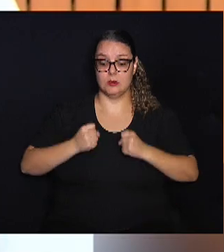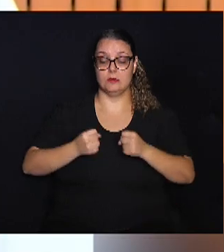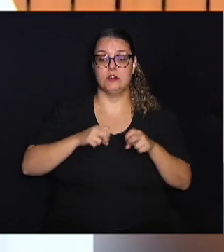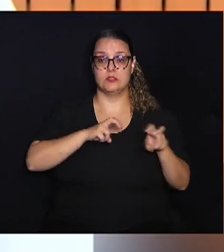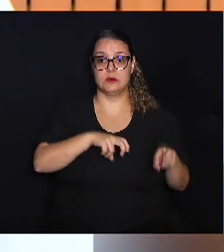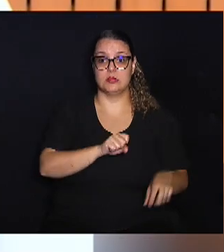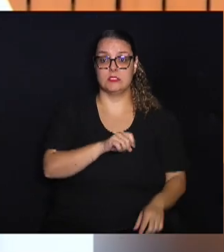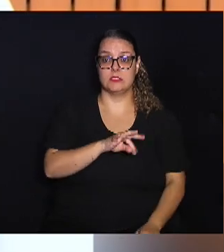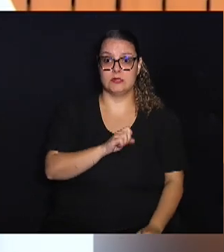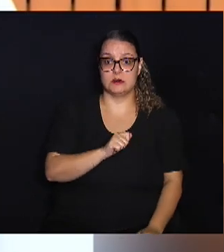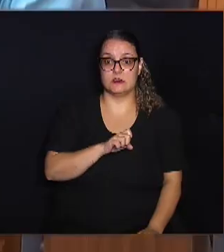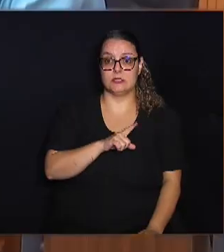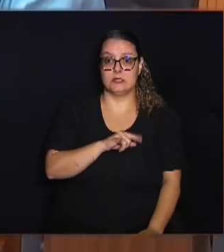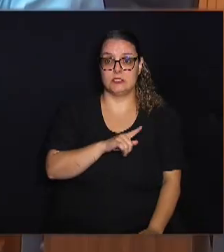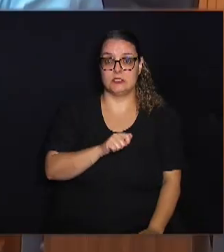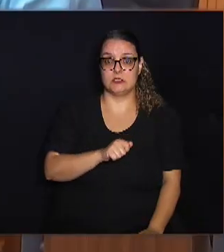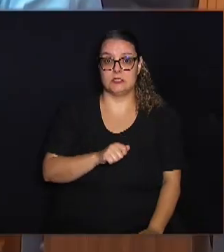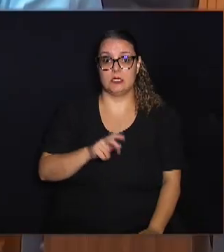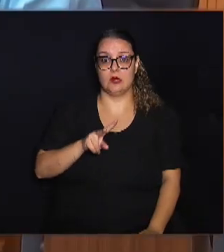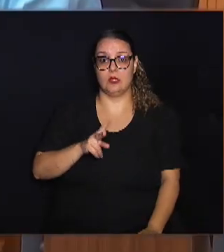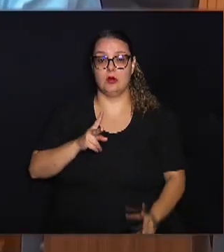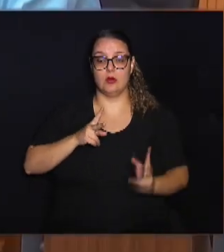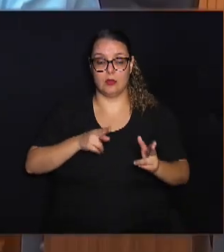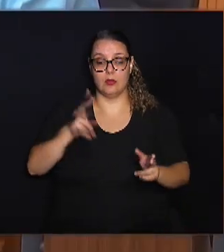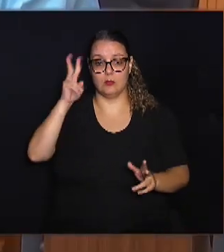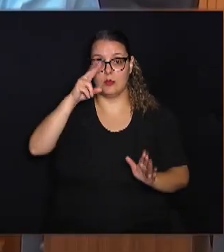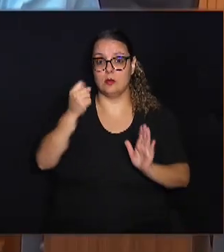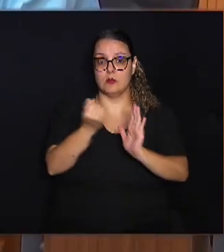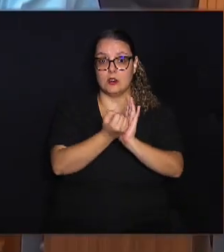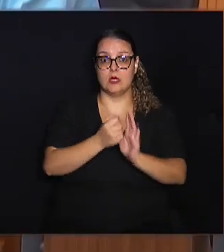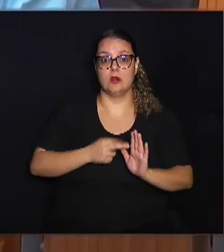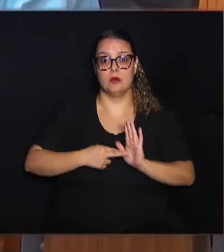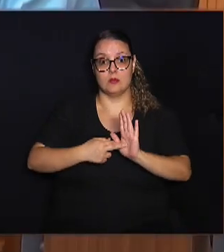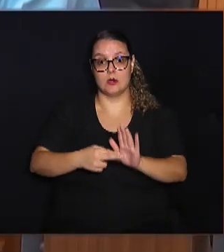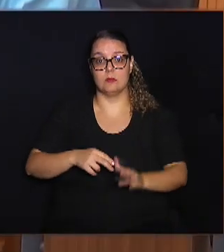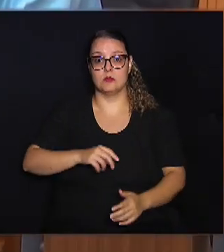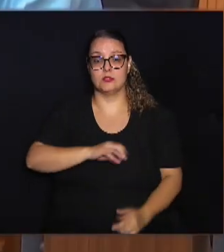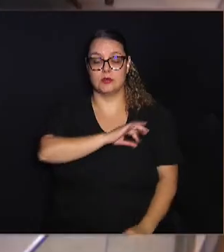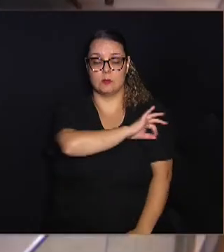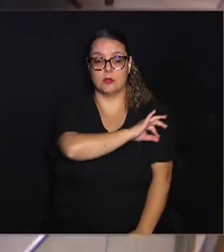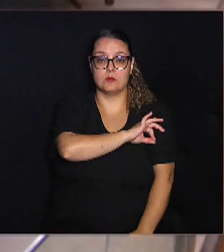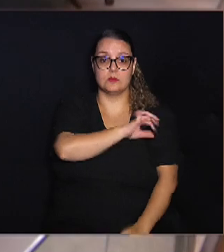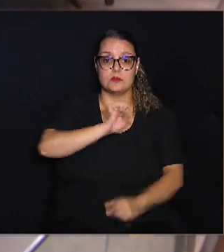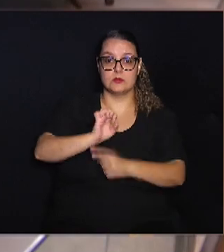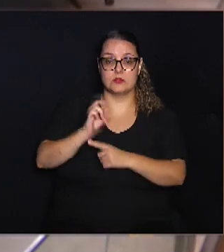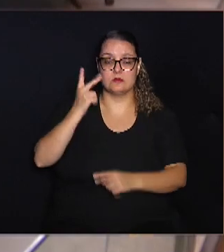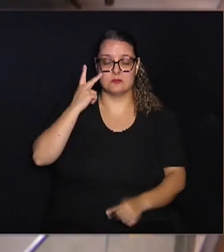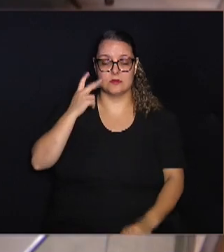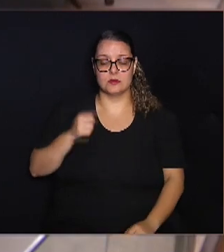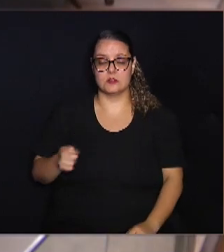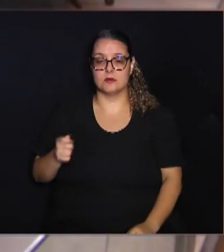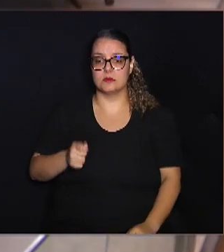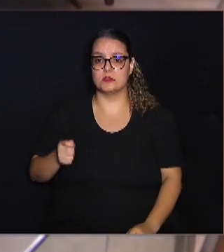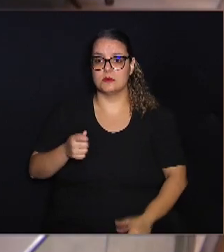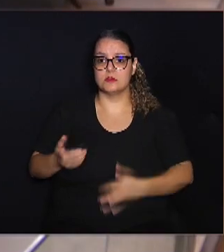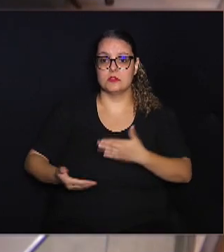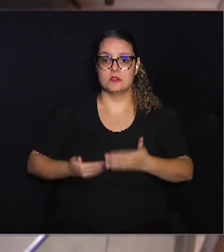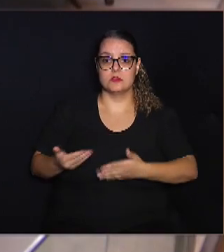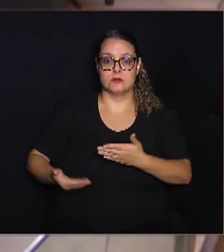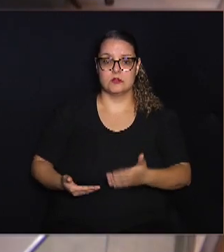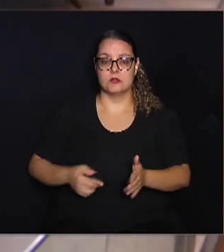Santa Elisa como um patrimônio público. Representantes da Prefeitura de Campinas, do Estado de São Paulo, da Associação dos Servidores